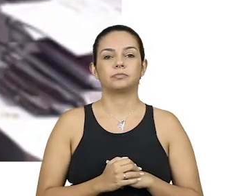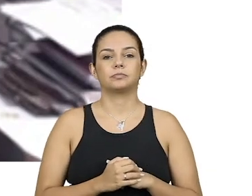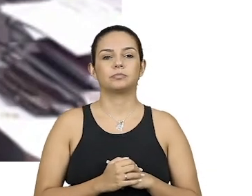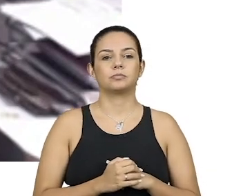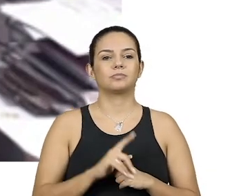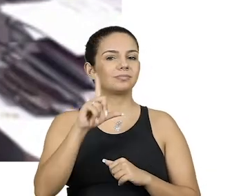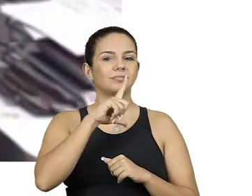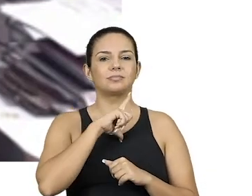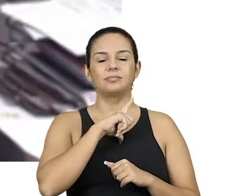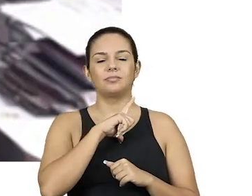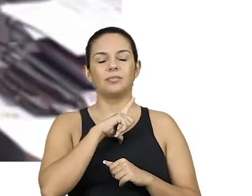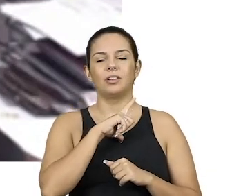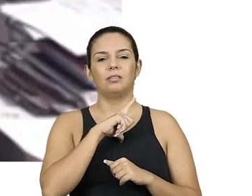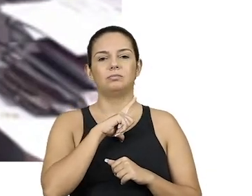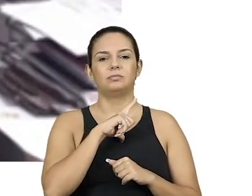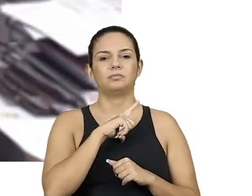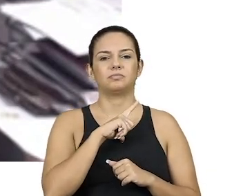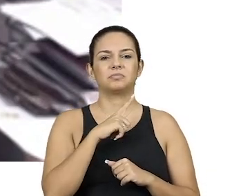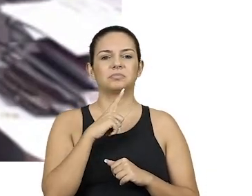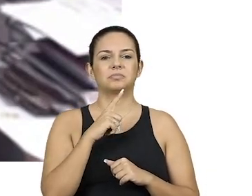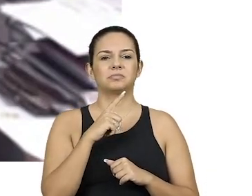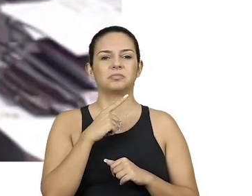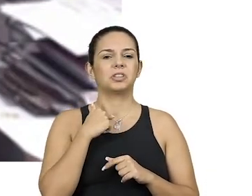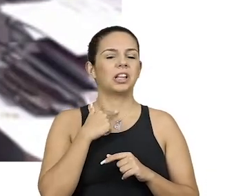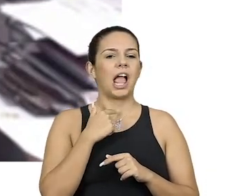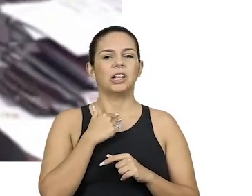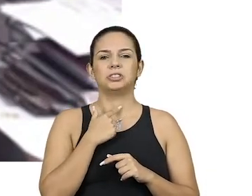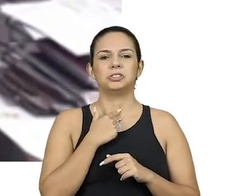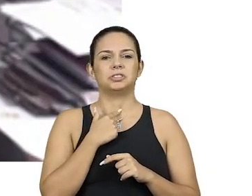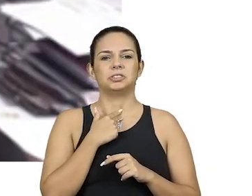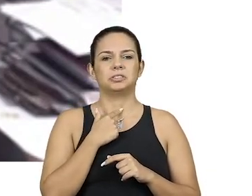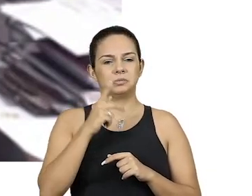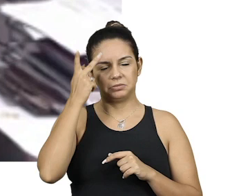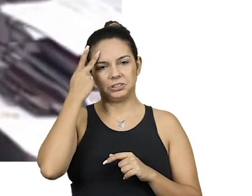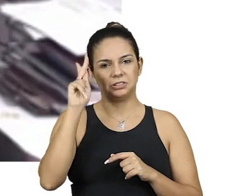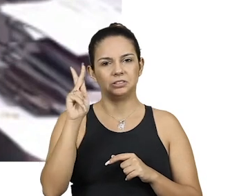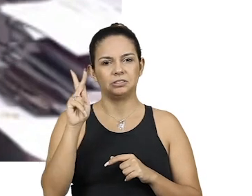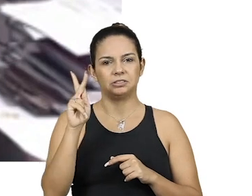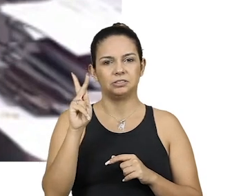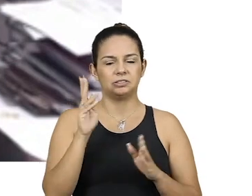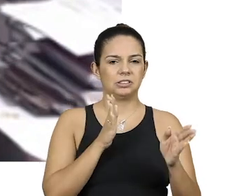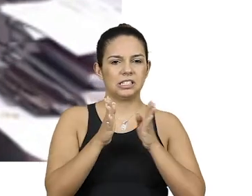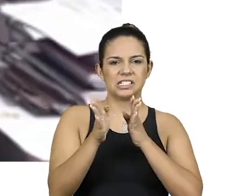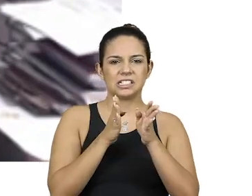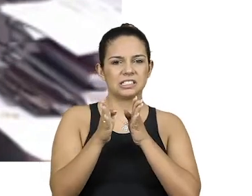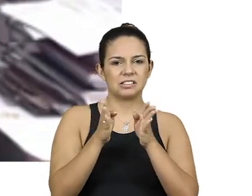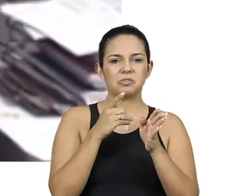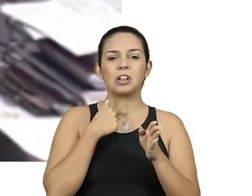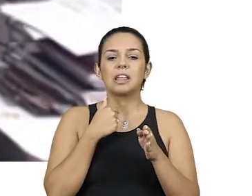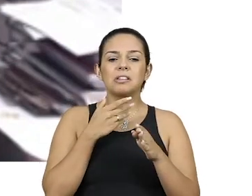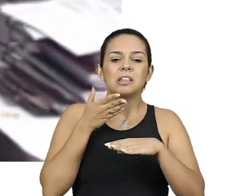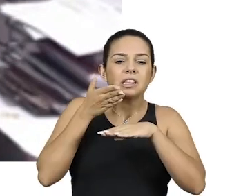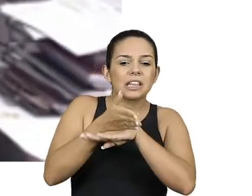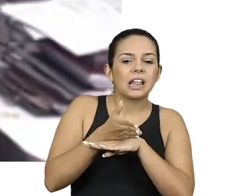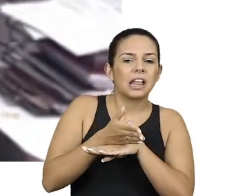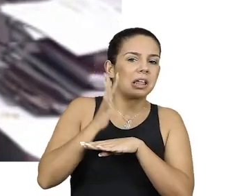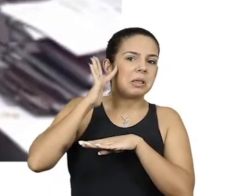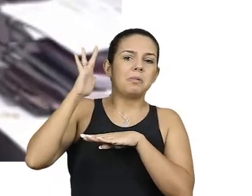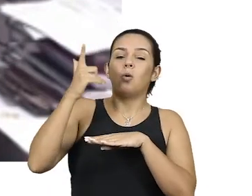Mas não tenho tido link para acessar